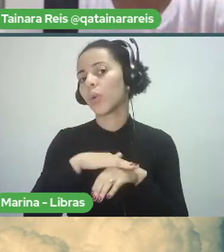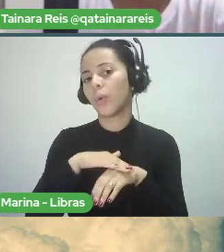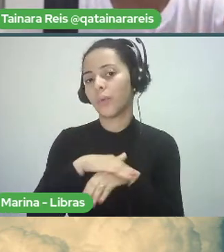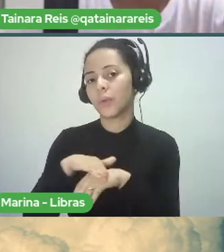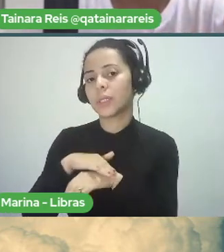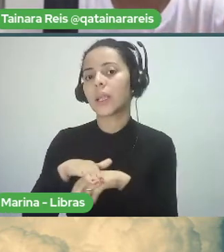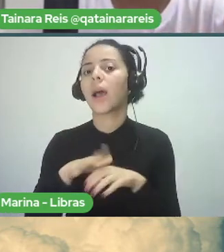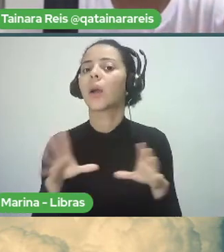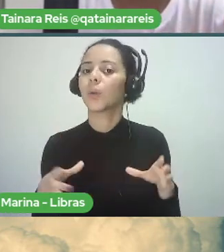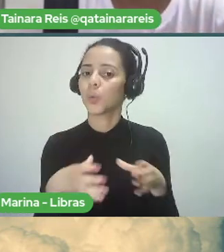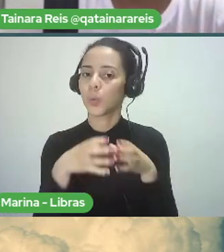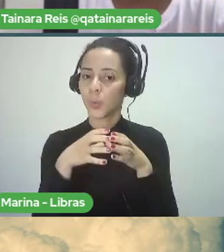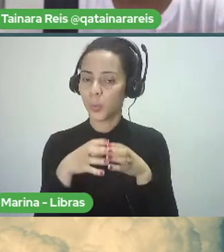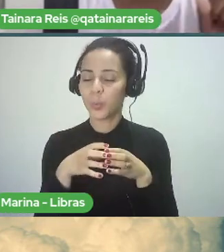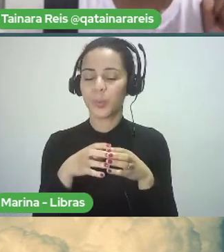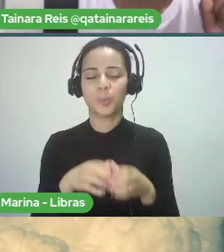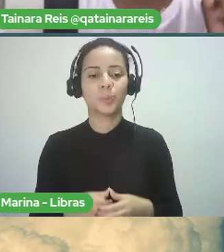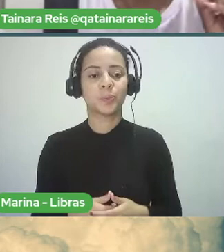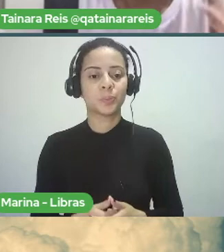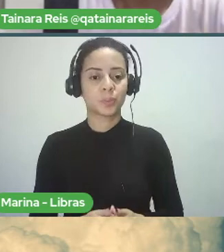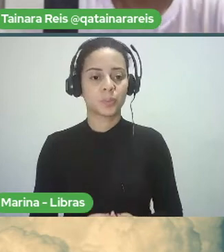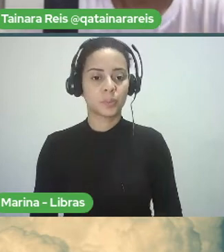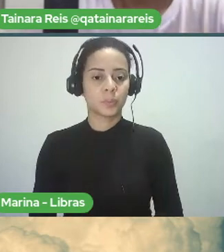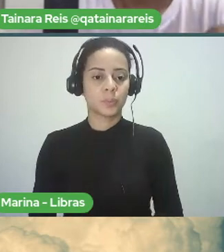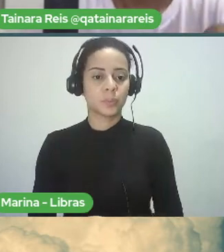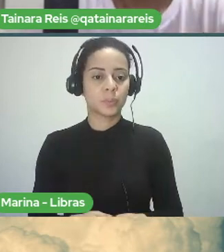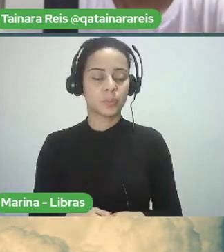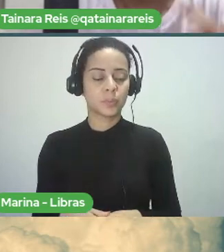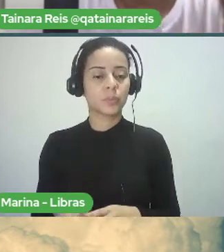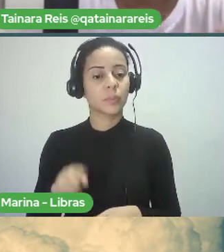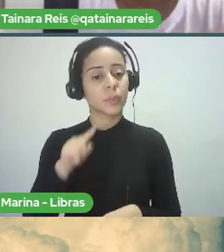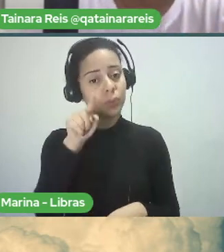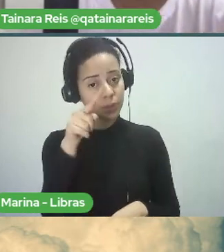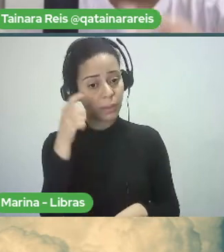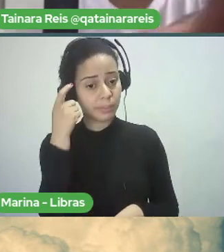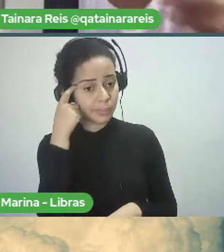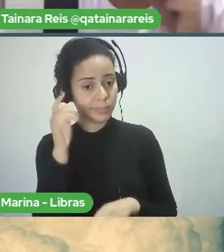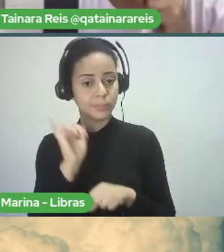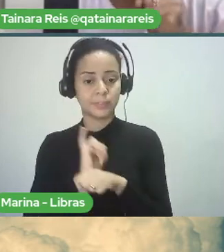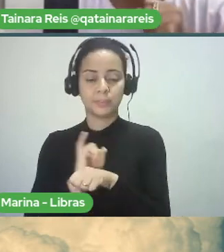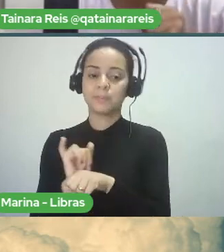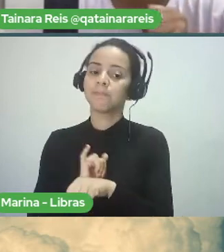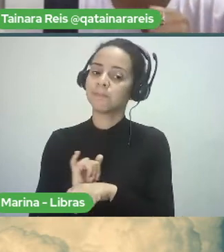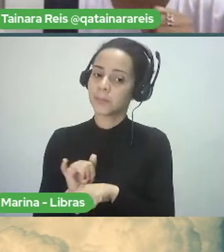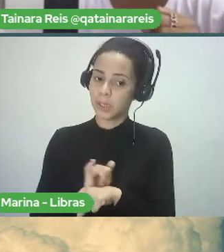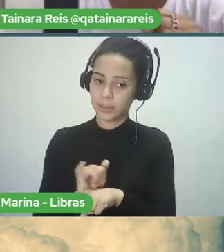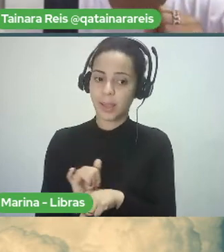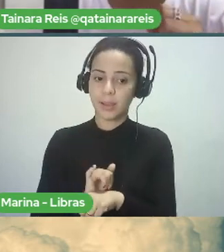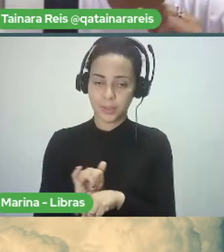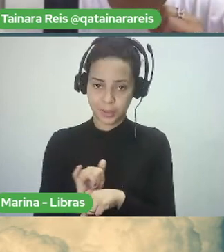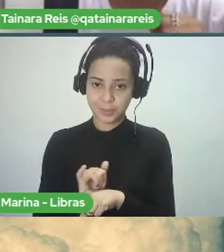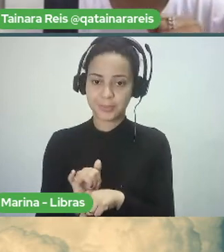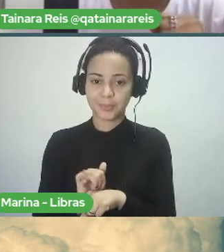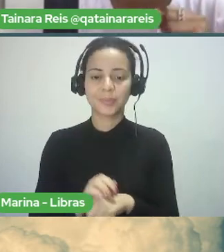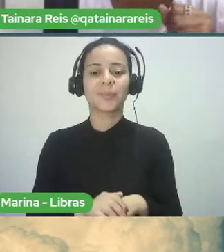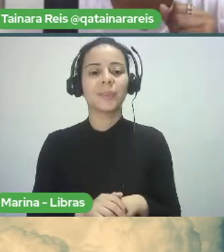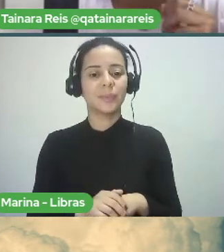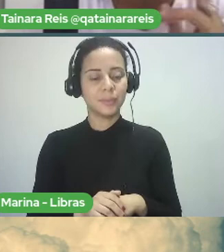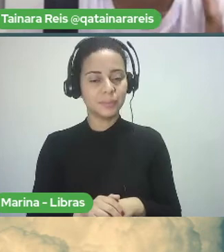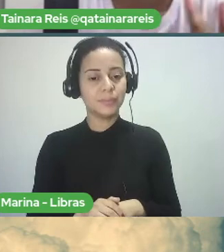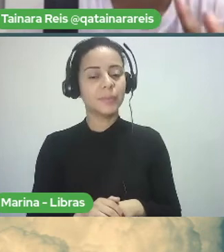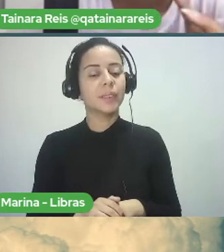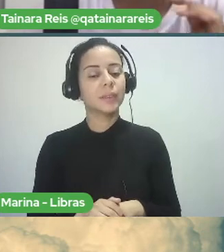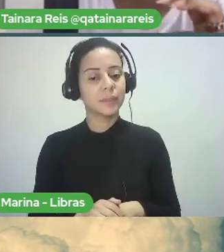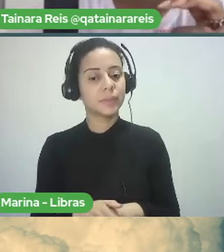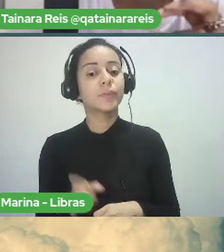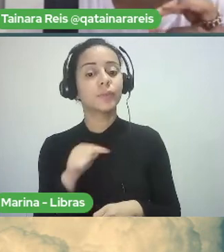dele para falar sobre isso. Seja estratégica, né? E isso aqui tem tudo a ver com tudo que eu falei aqui em cima. Então, de fato, se for